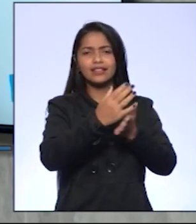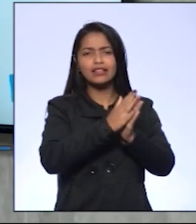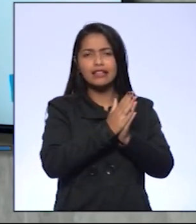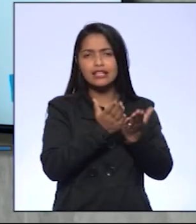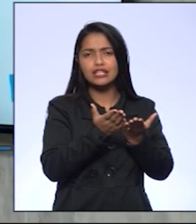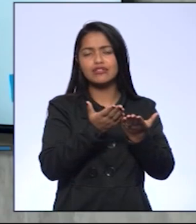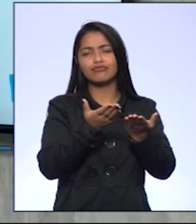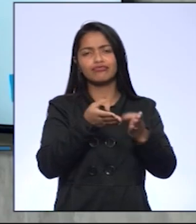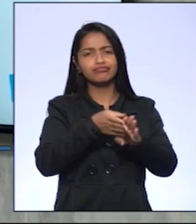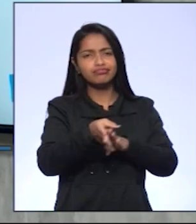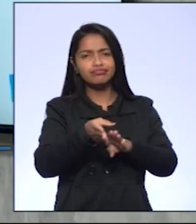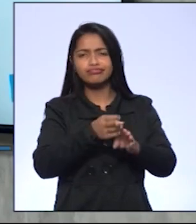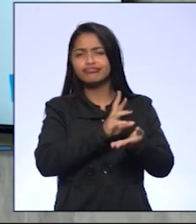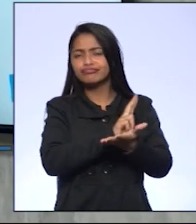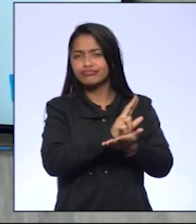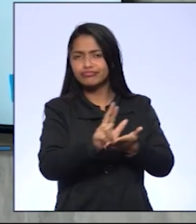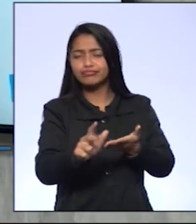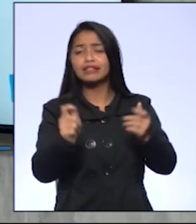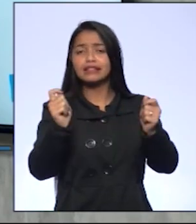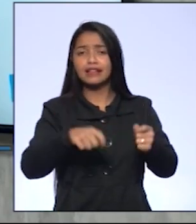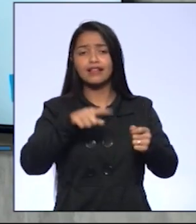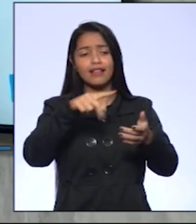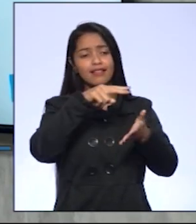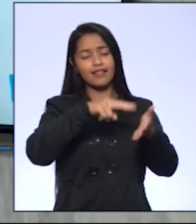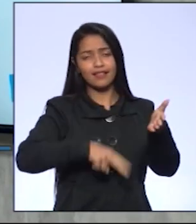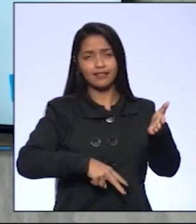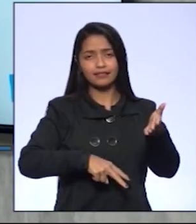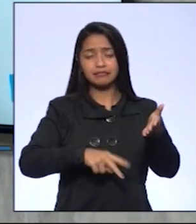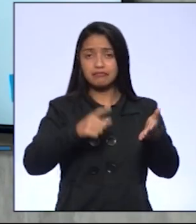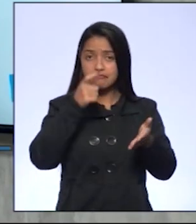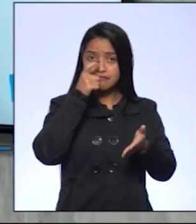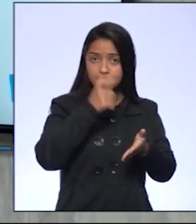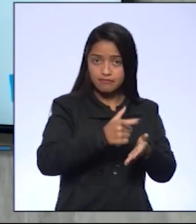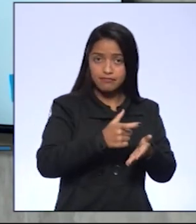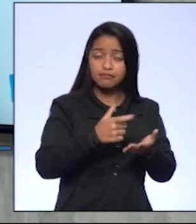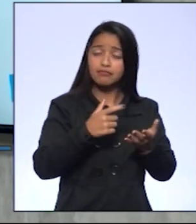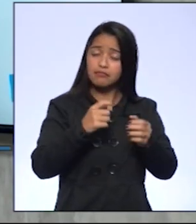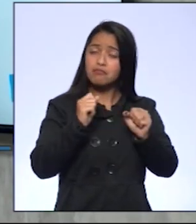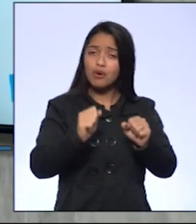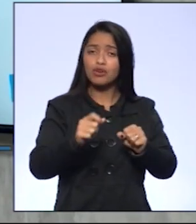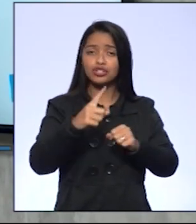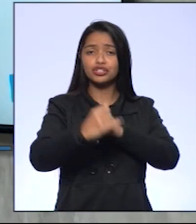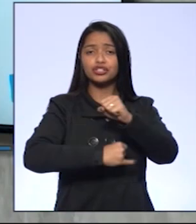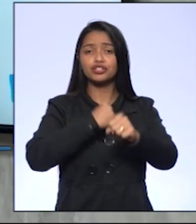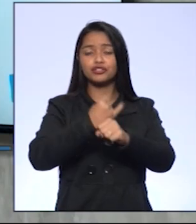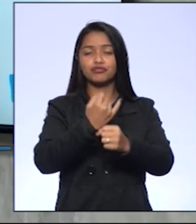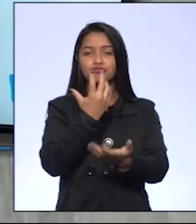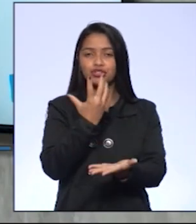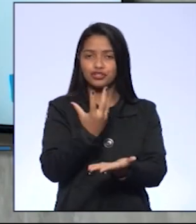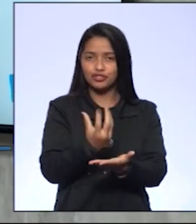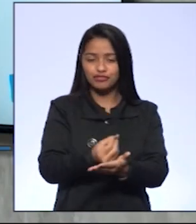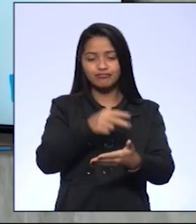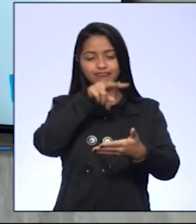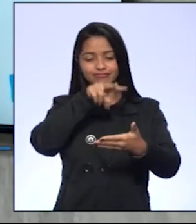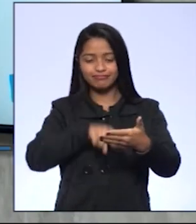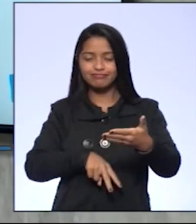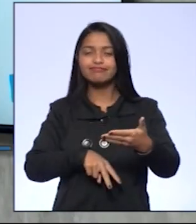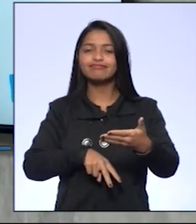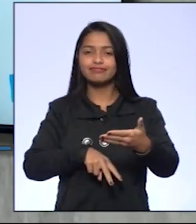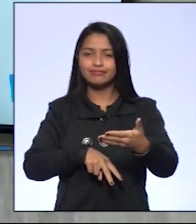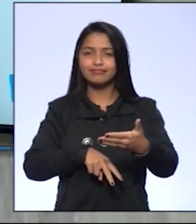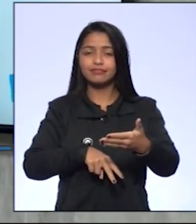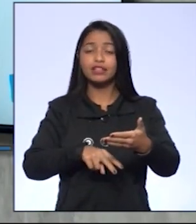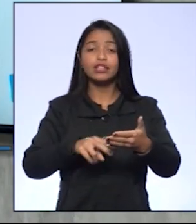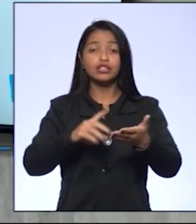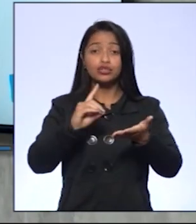a última que nós vivemos. Se você tiver interesse, mas você pode baixar esse arquivo e dar uma olhadinha nessas listas. Os dicionários já